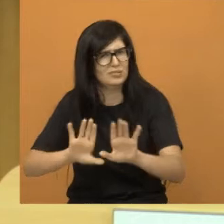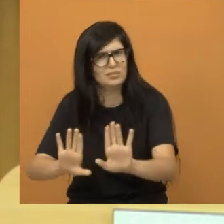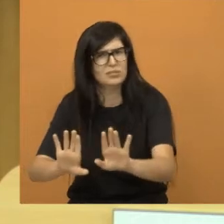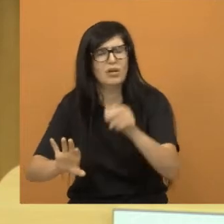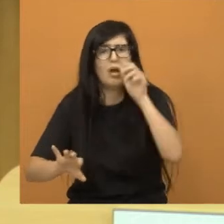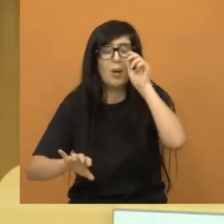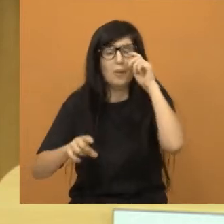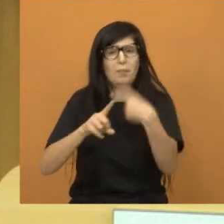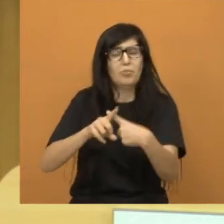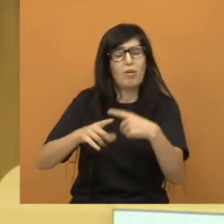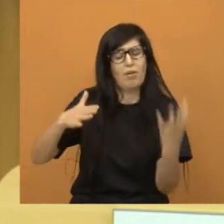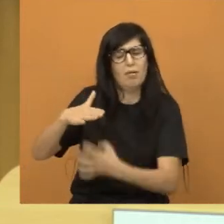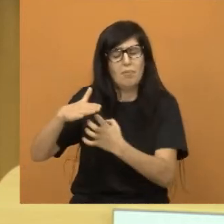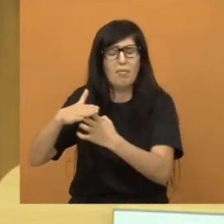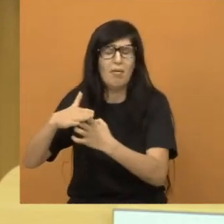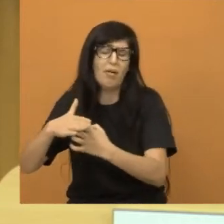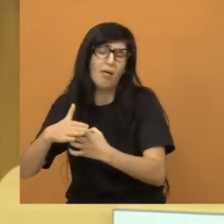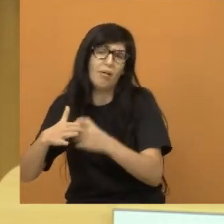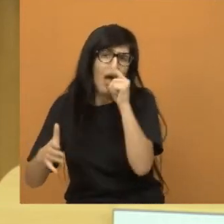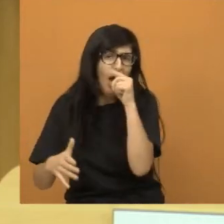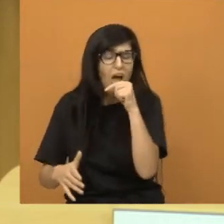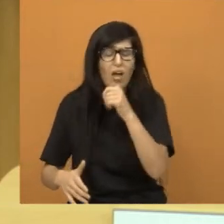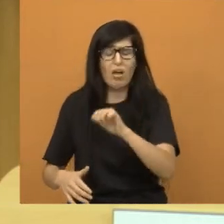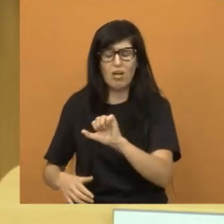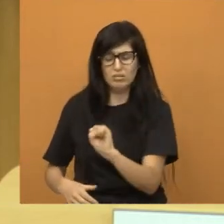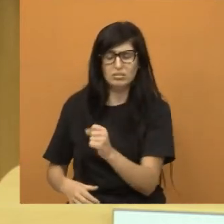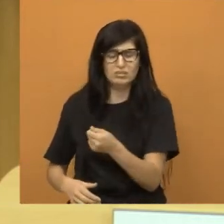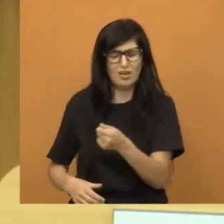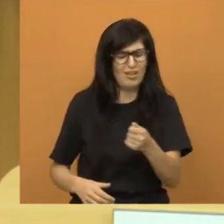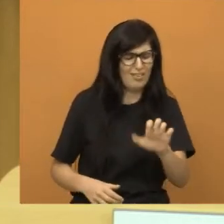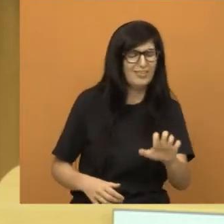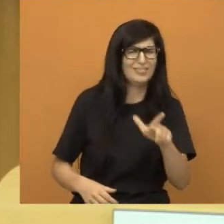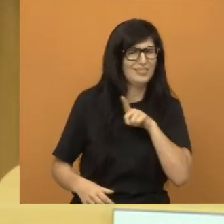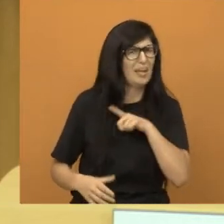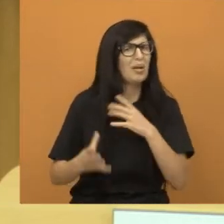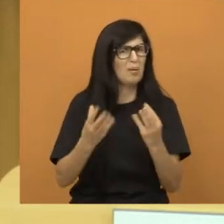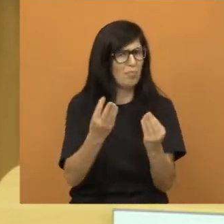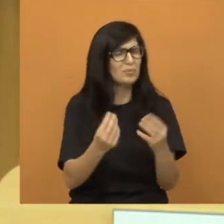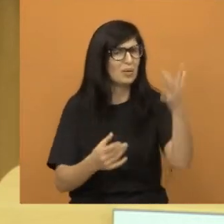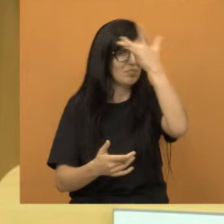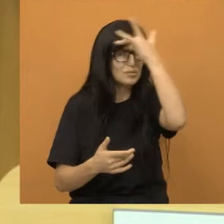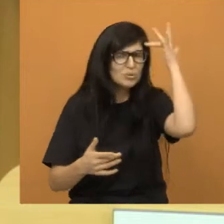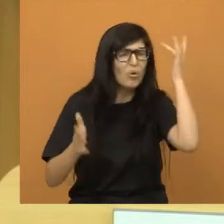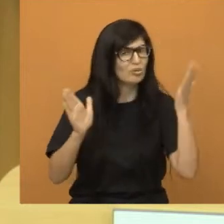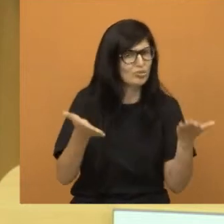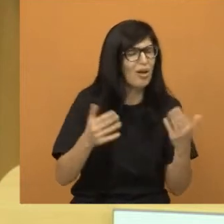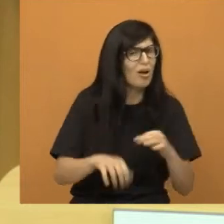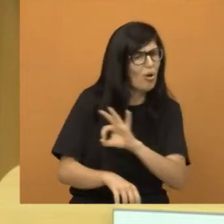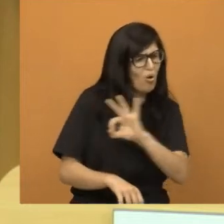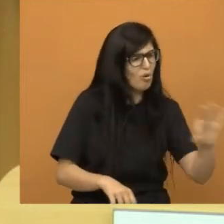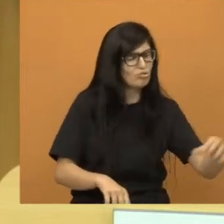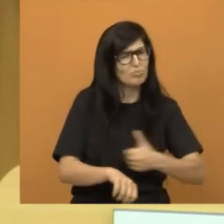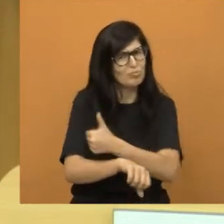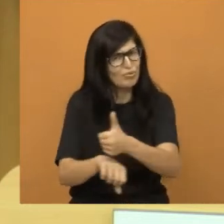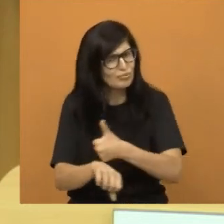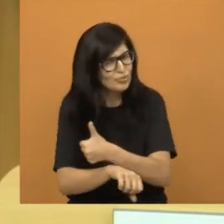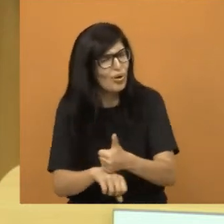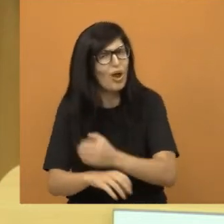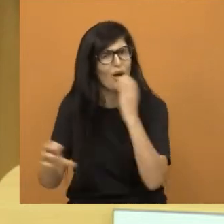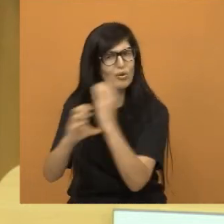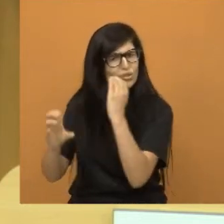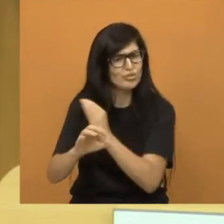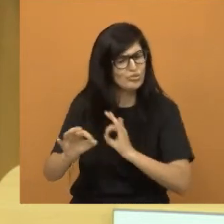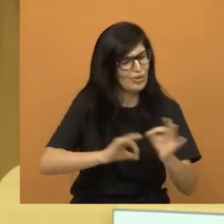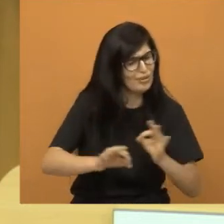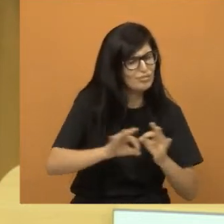tem uma boa estrutura administrativa, com bons profissionais lotados, bons